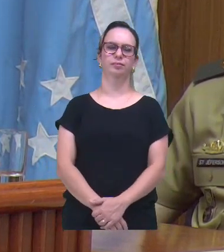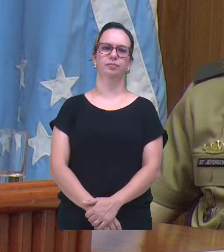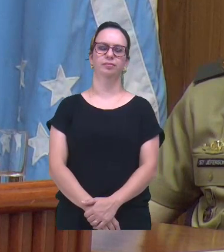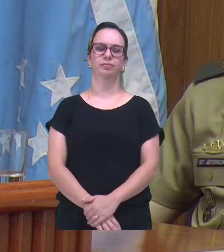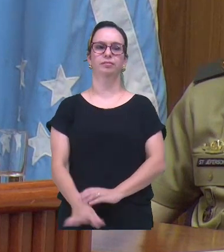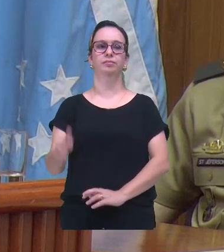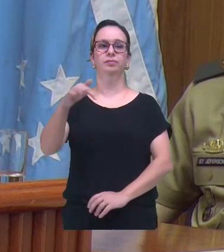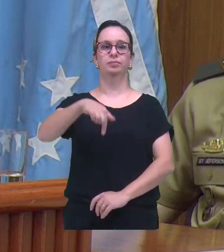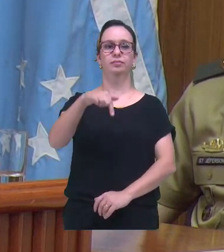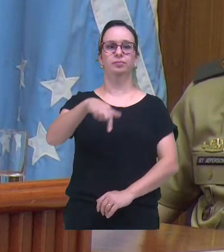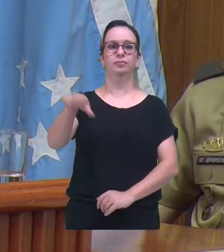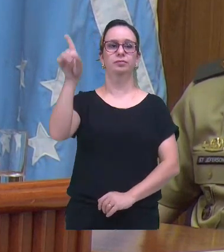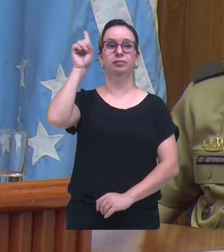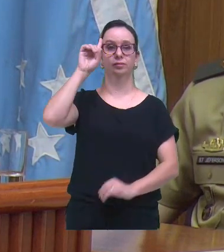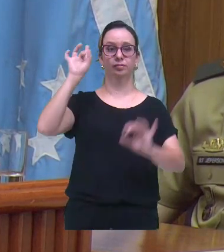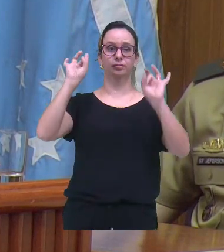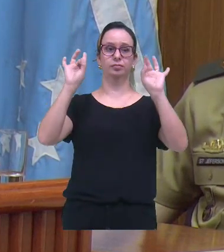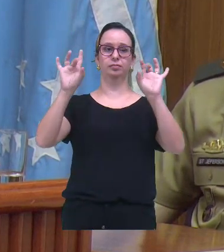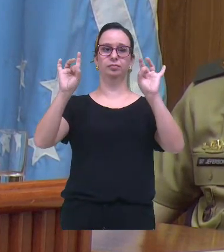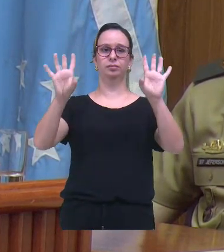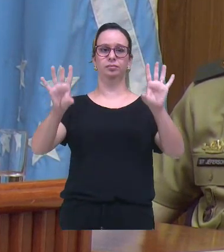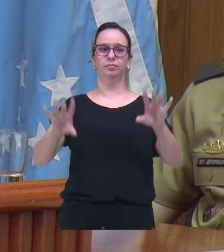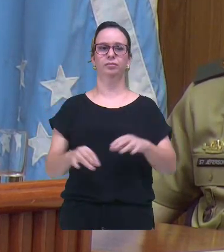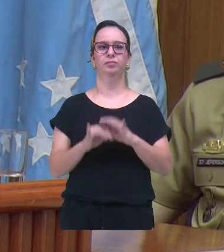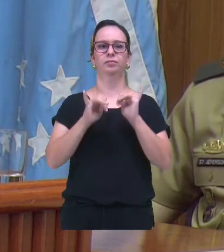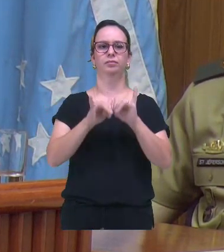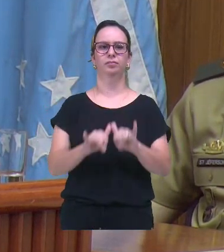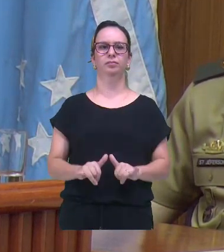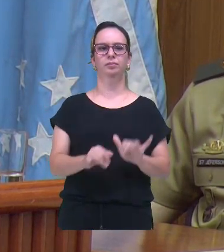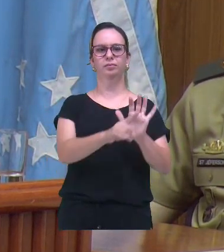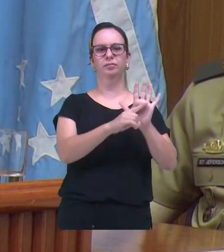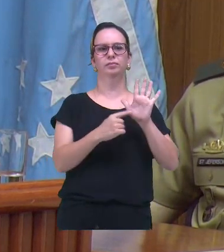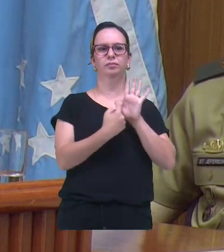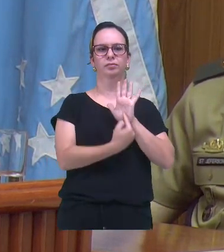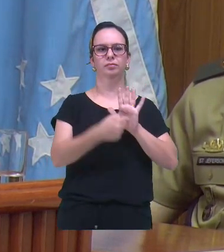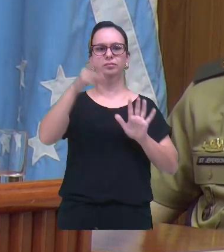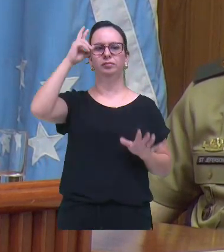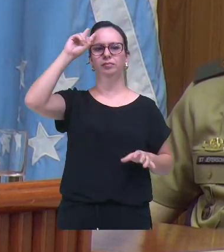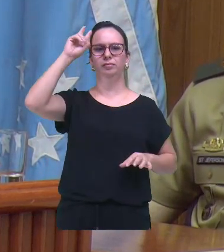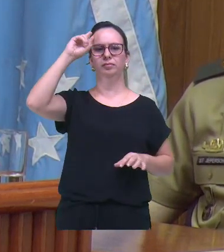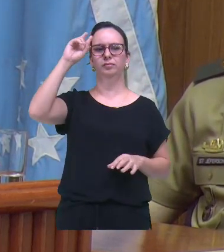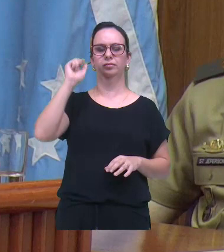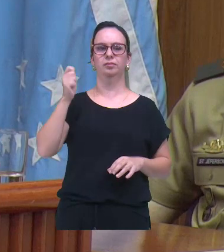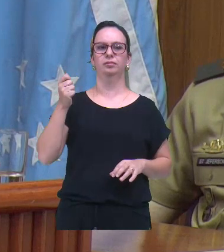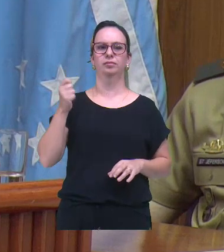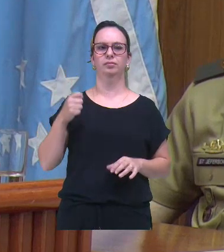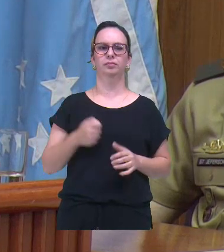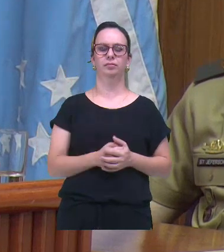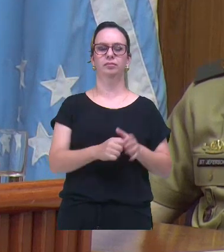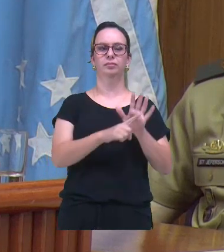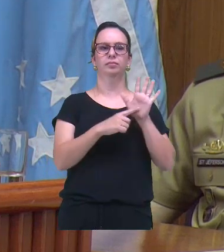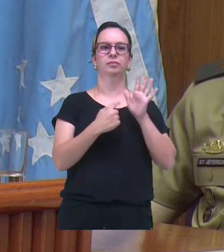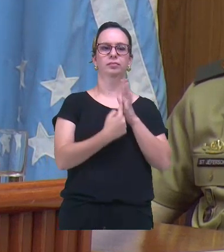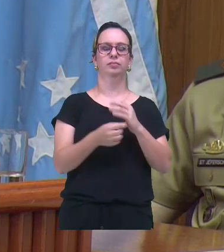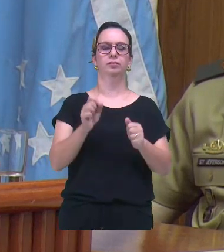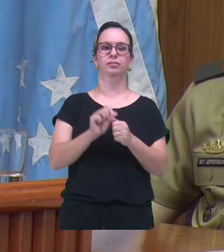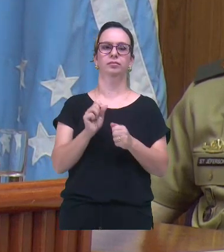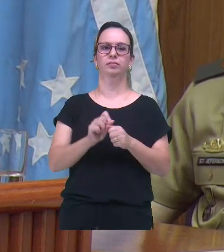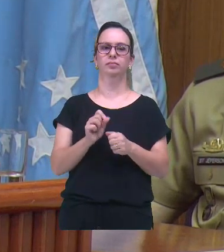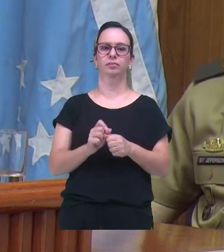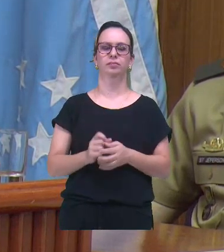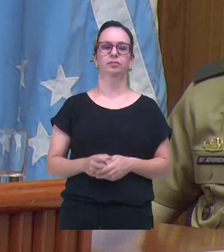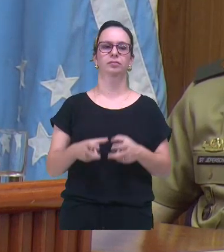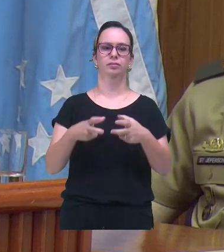Hoje é um dia muito especial que ficará marcado na história de Assis. Um marco nas ações da Câmara